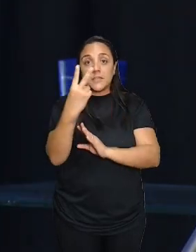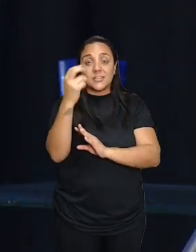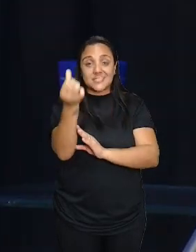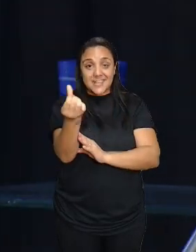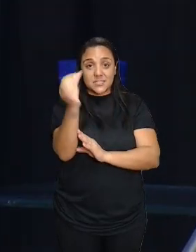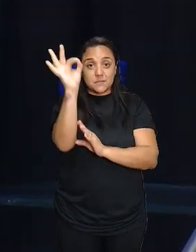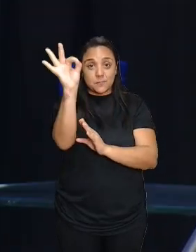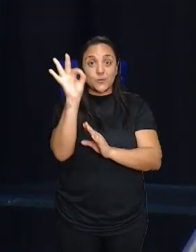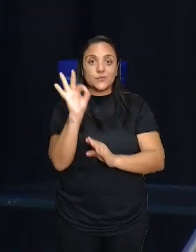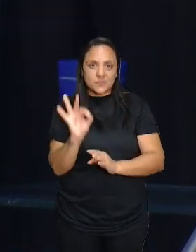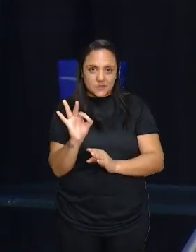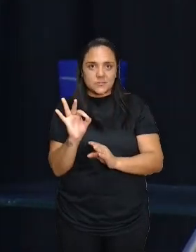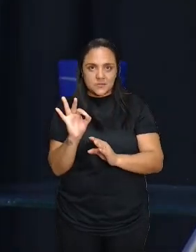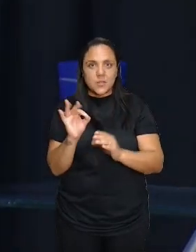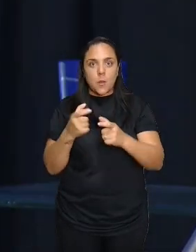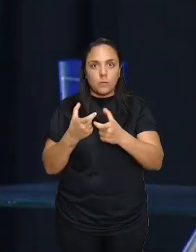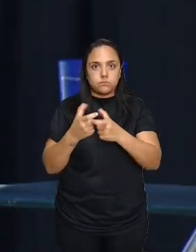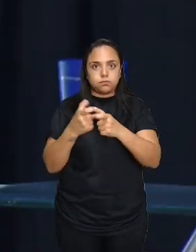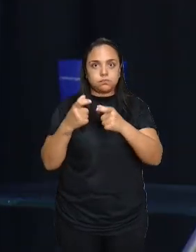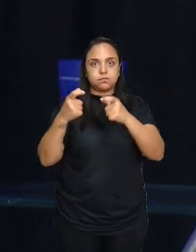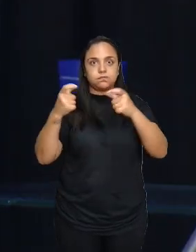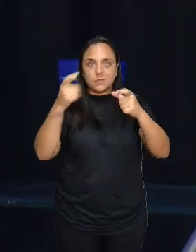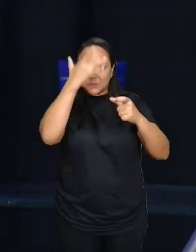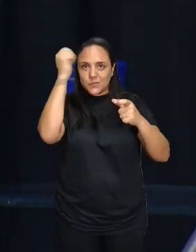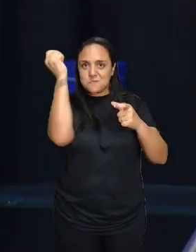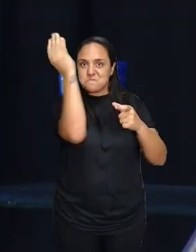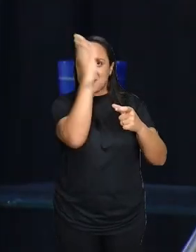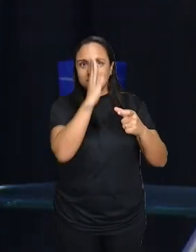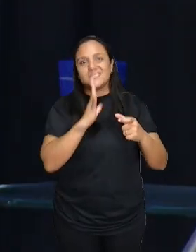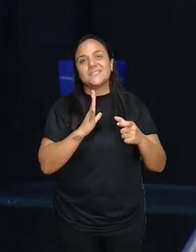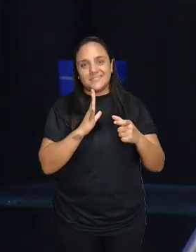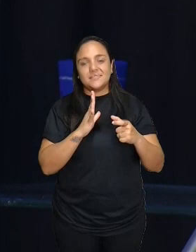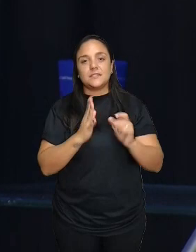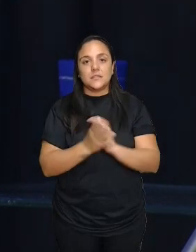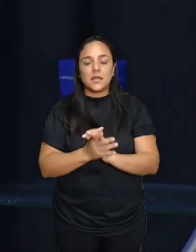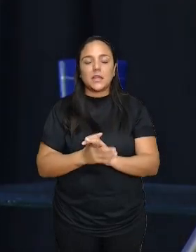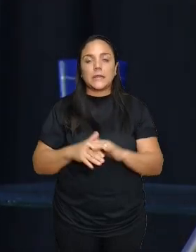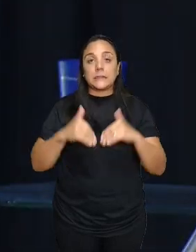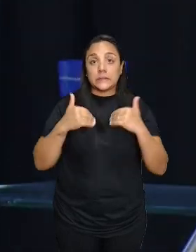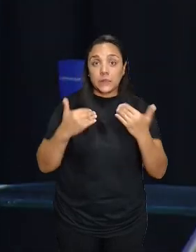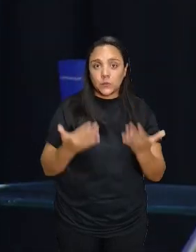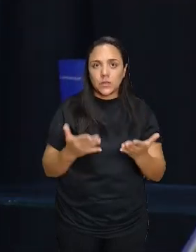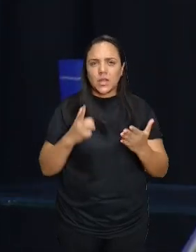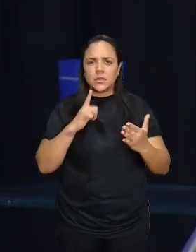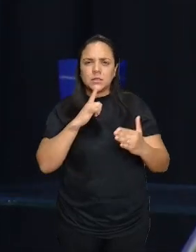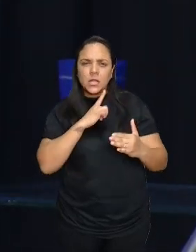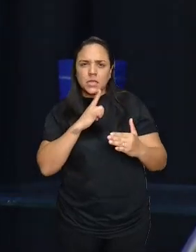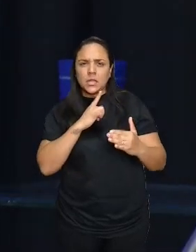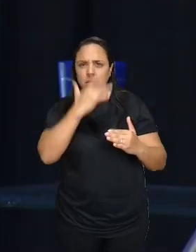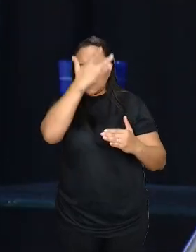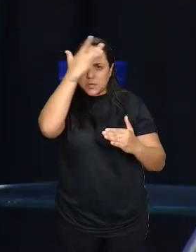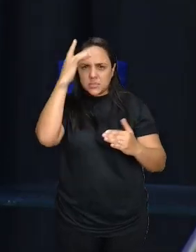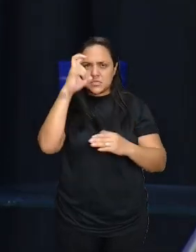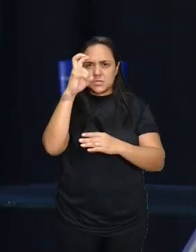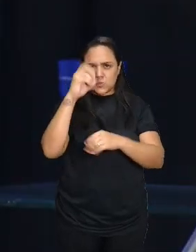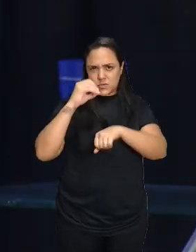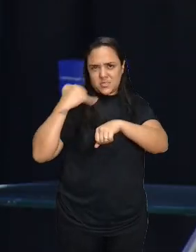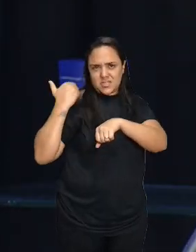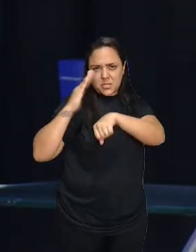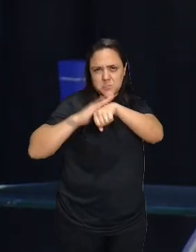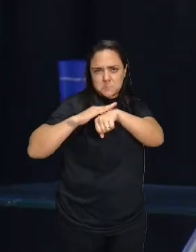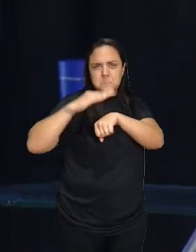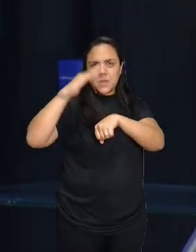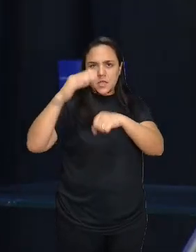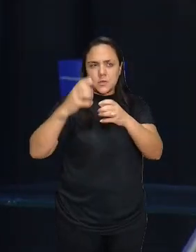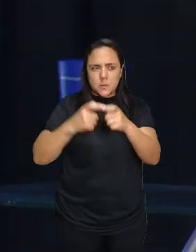55 milhões de pessoas no Brasil. E a média de colaboradores 50 a mais nas empresas, nas grandes